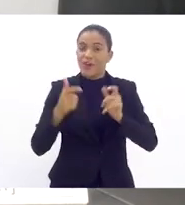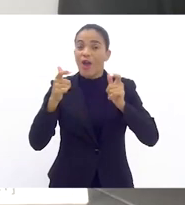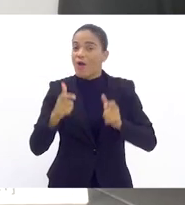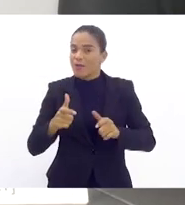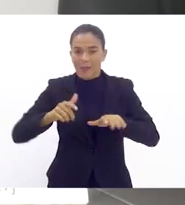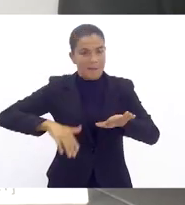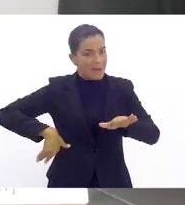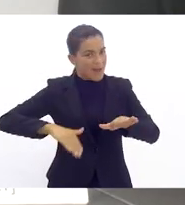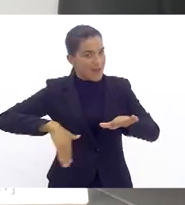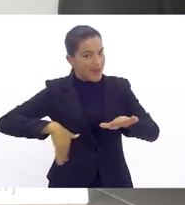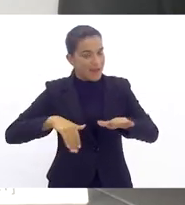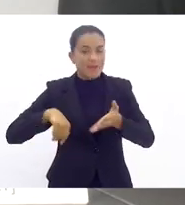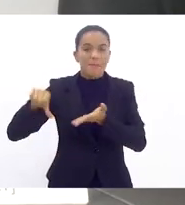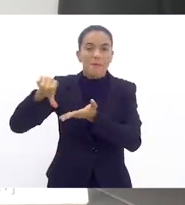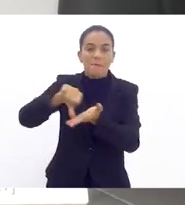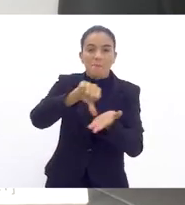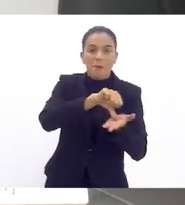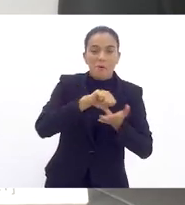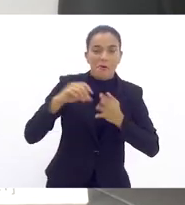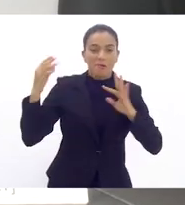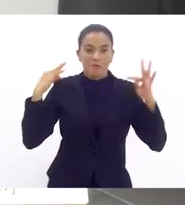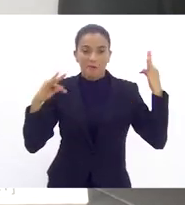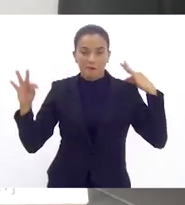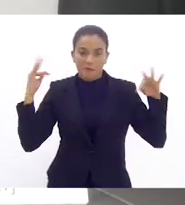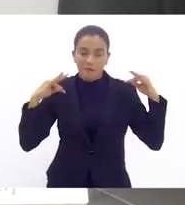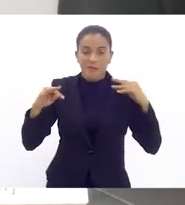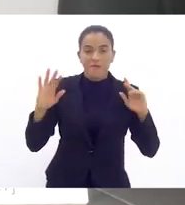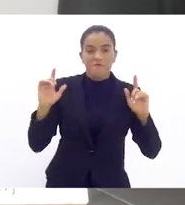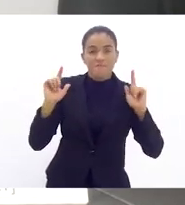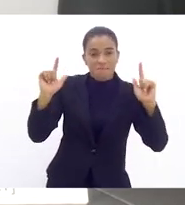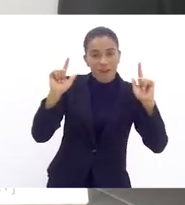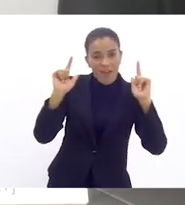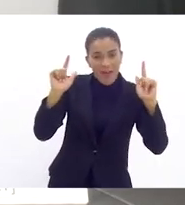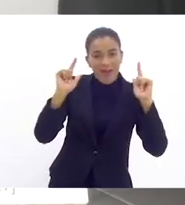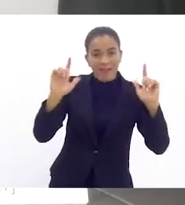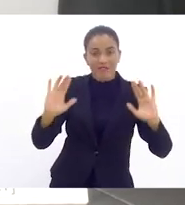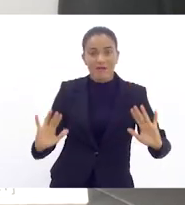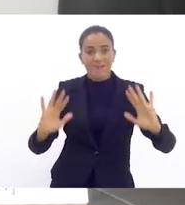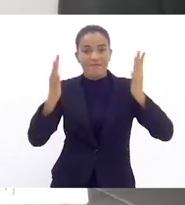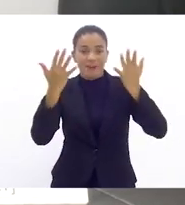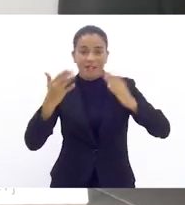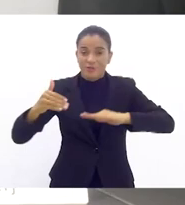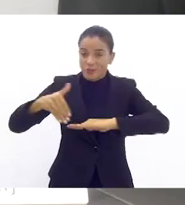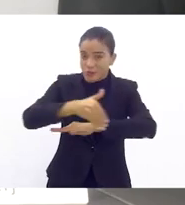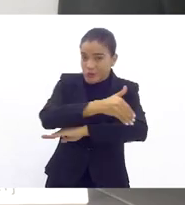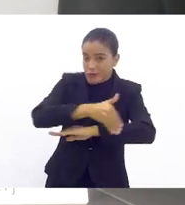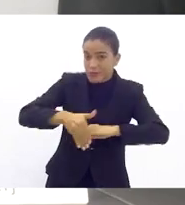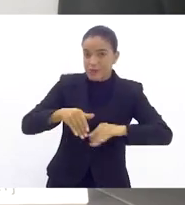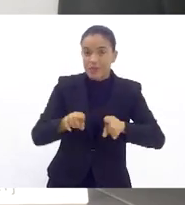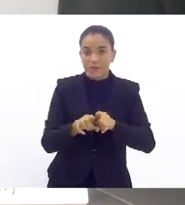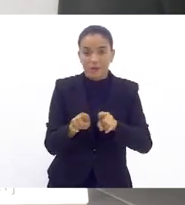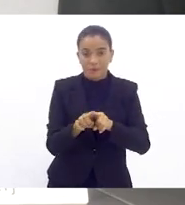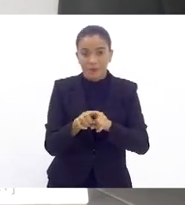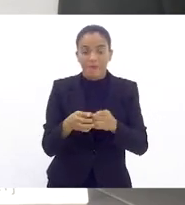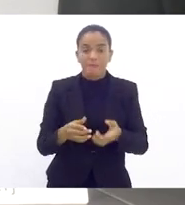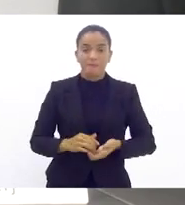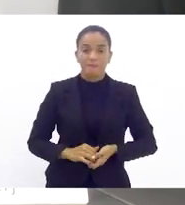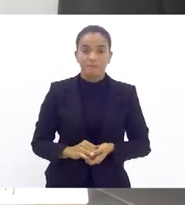praia, em pontos turísticos, né? Em festas, né? Festa de rua, eventos, né? Isso aí é uma coisa que